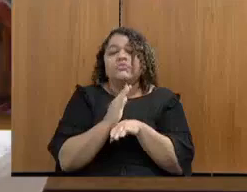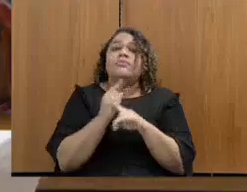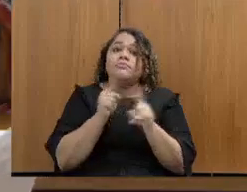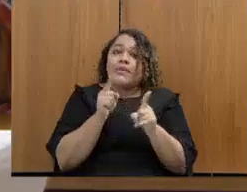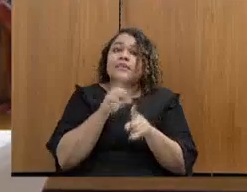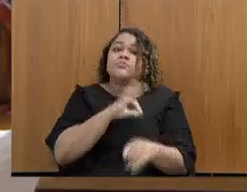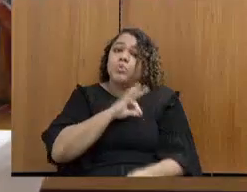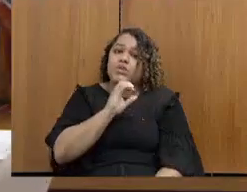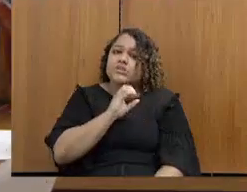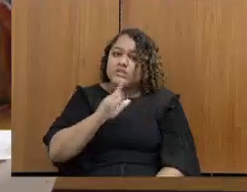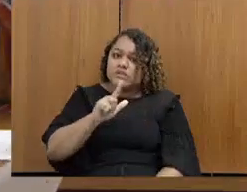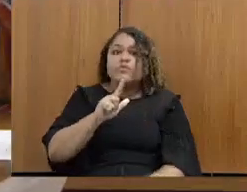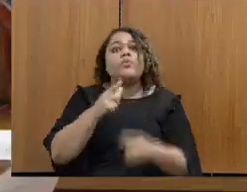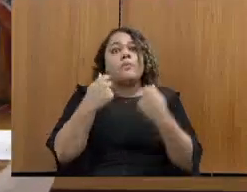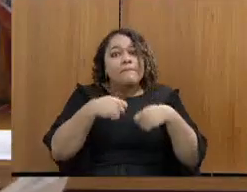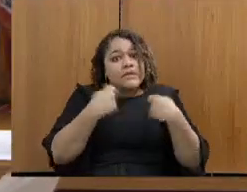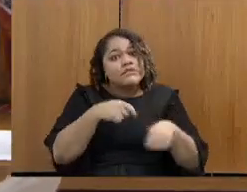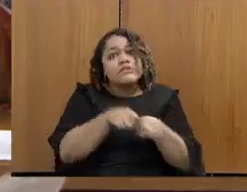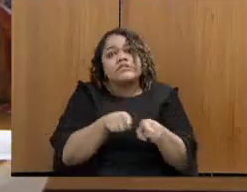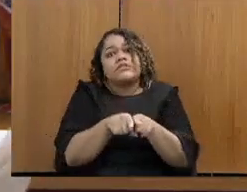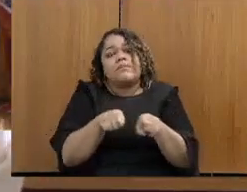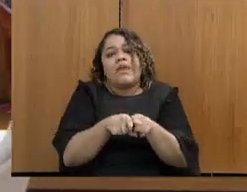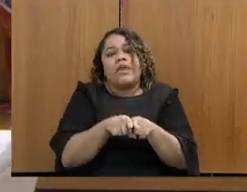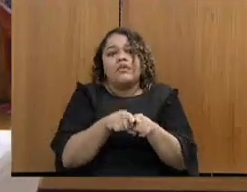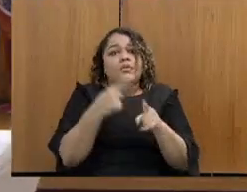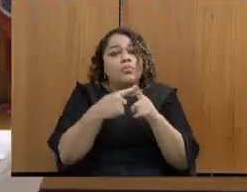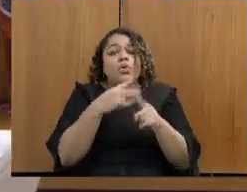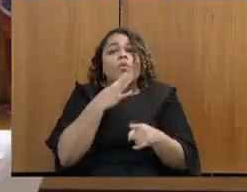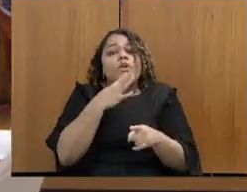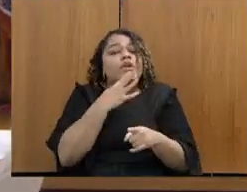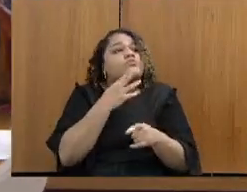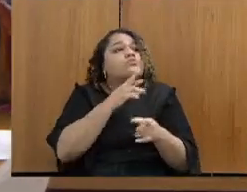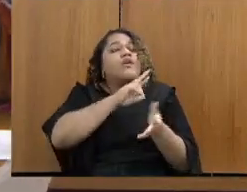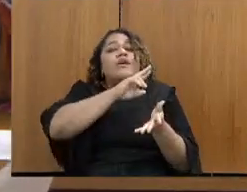vários policiais civis tem muito gasto com remédio